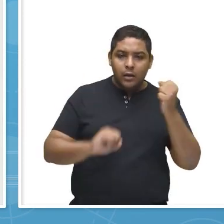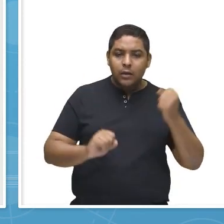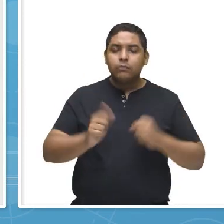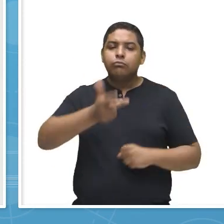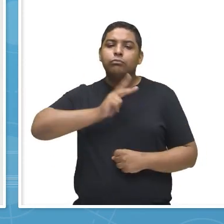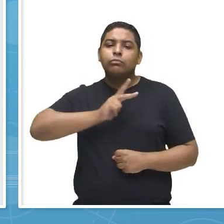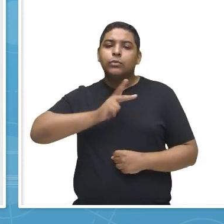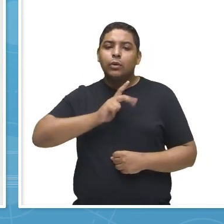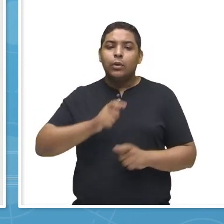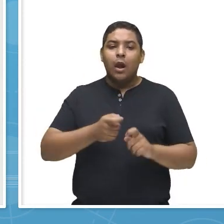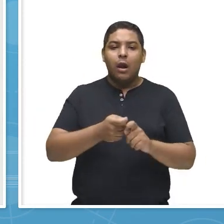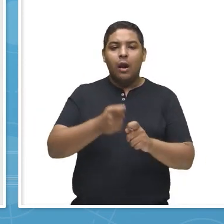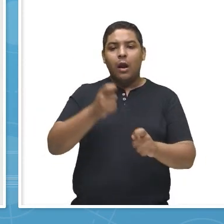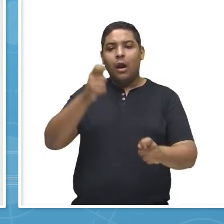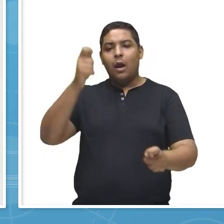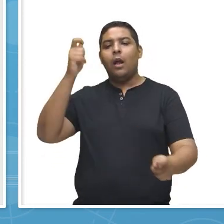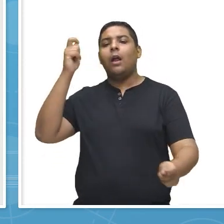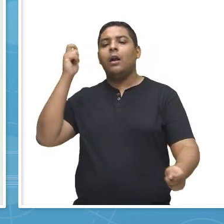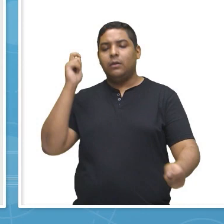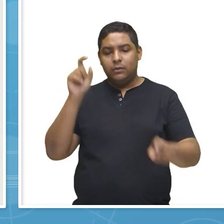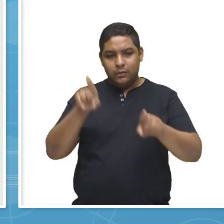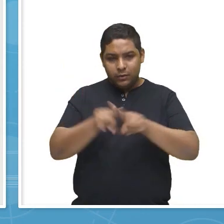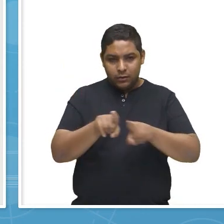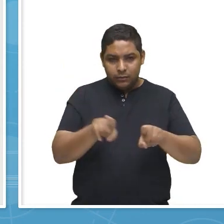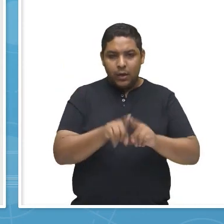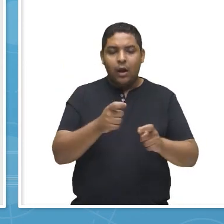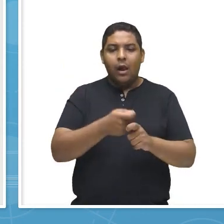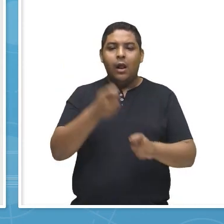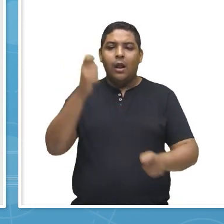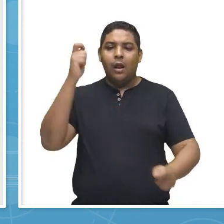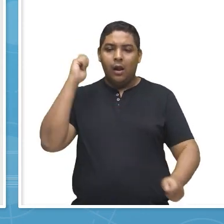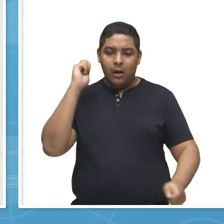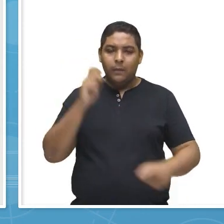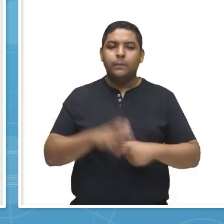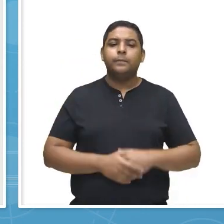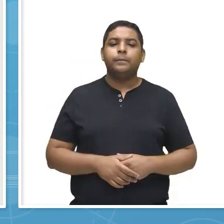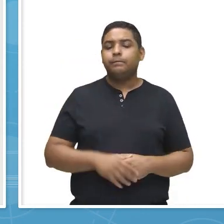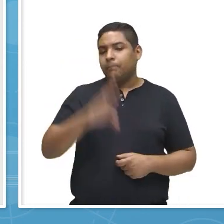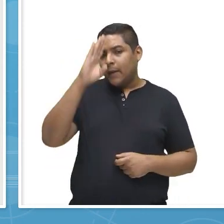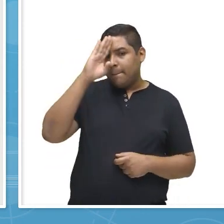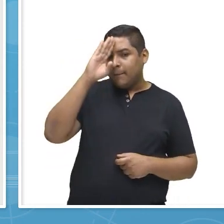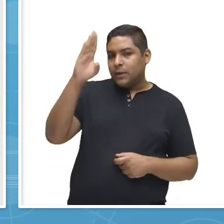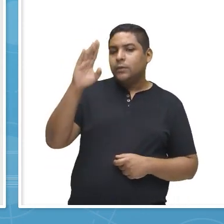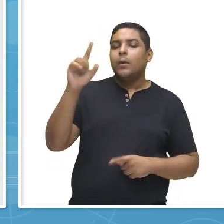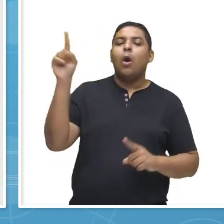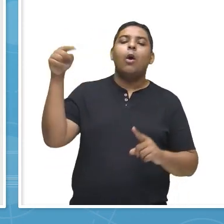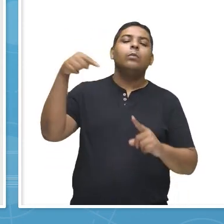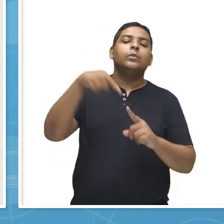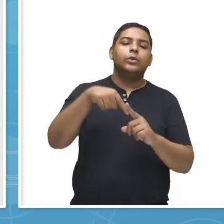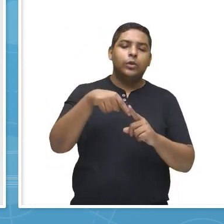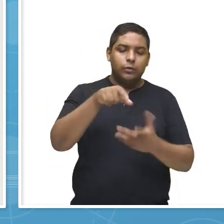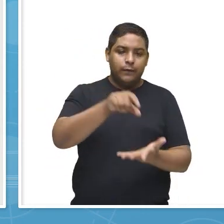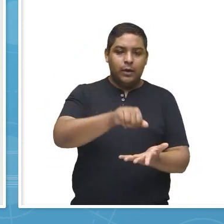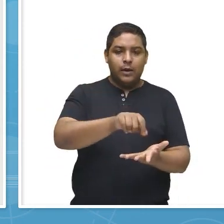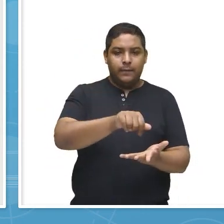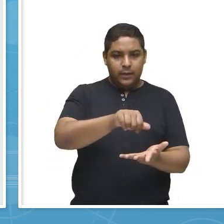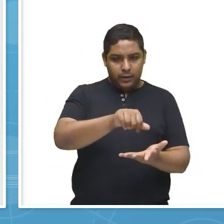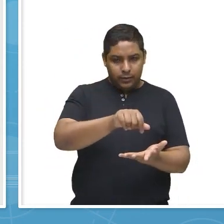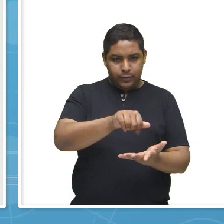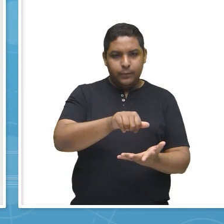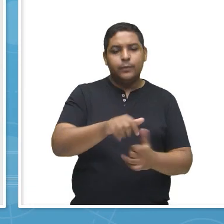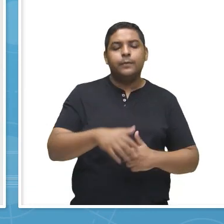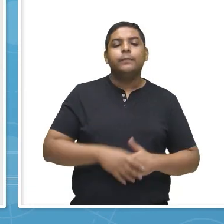O lucro, que é o principal objetivo, gente, desse sistema capitalista, tá? É o lucro,